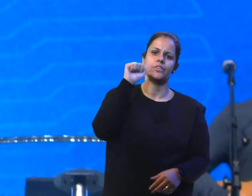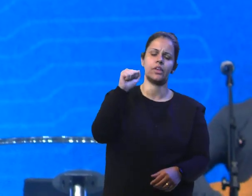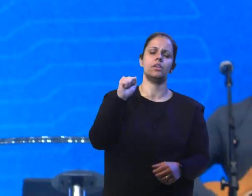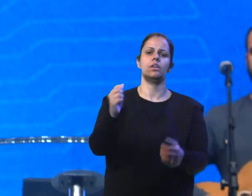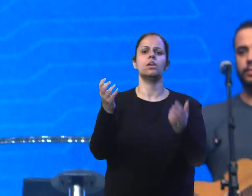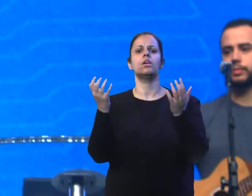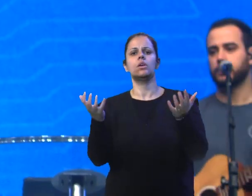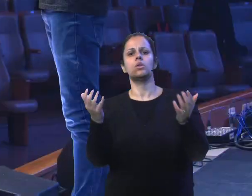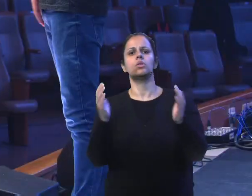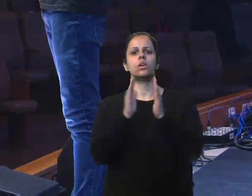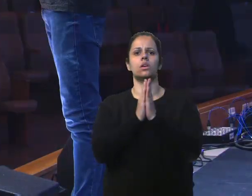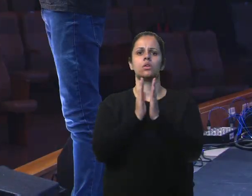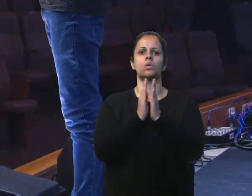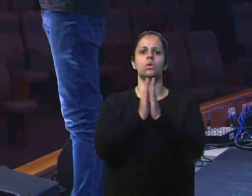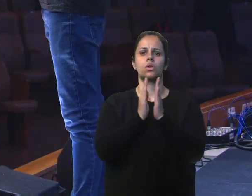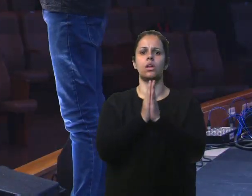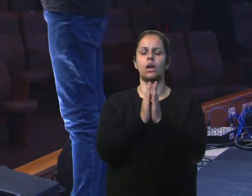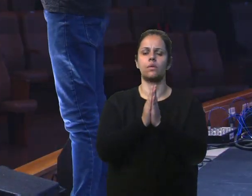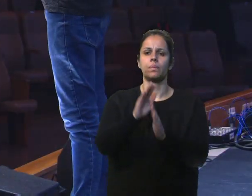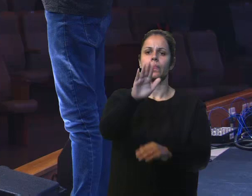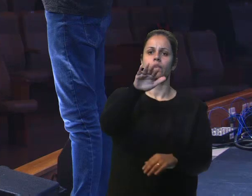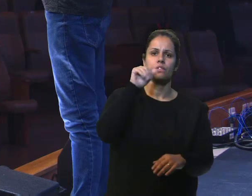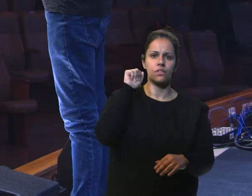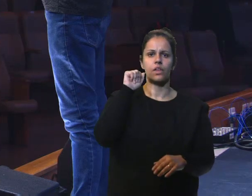Se Deus falou com você, saia do seu lugar e venha.